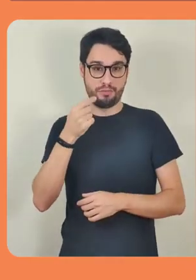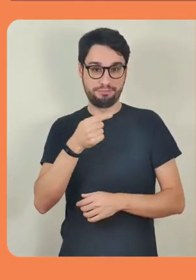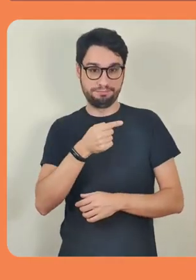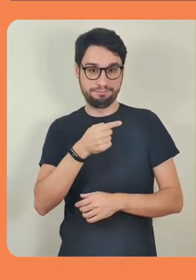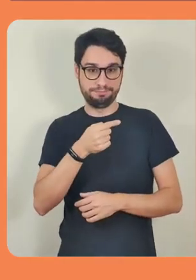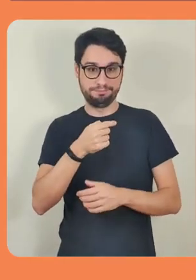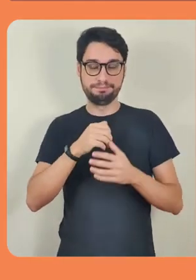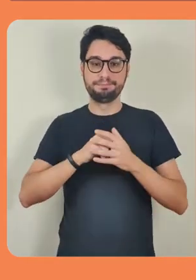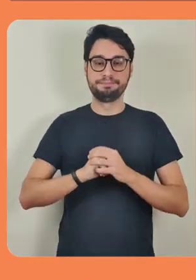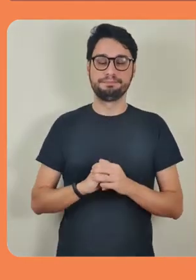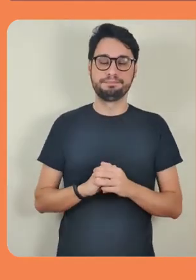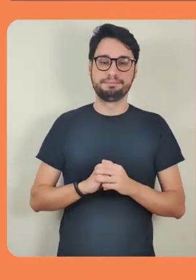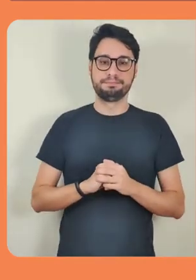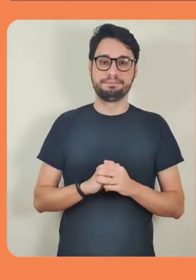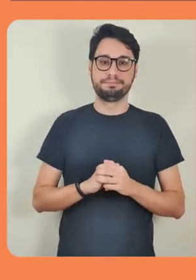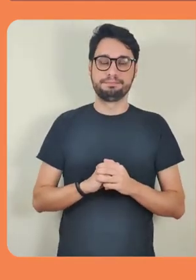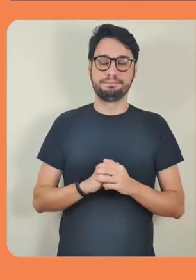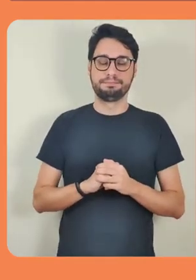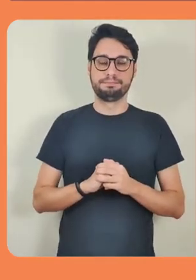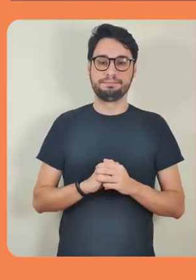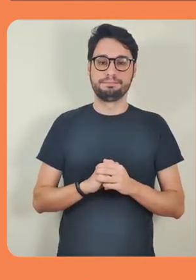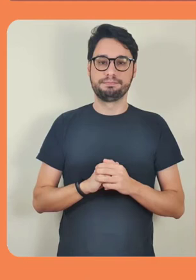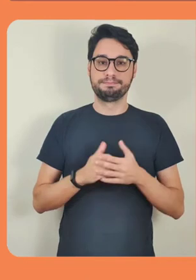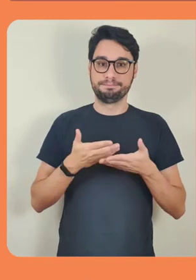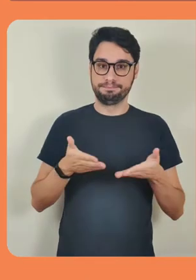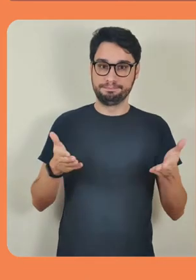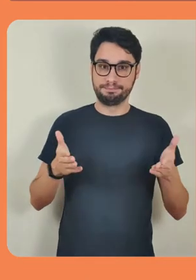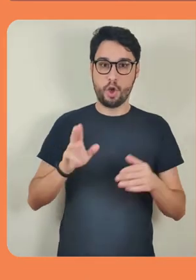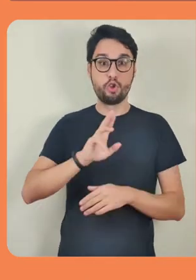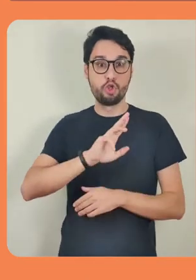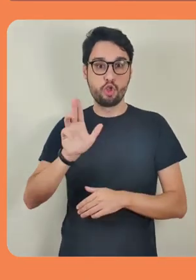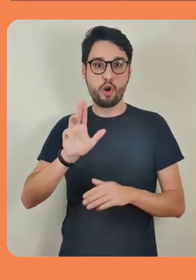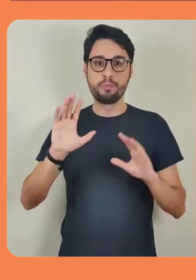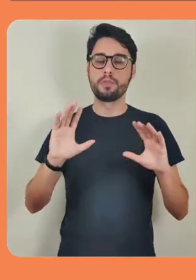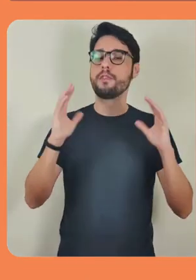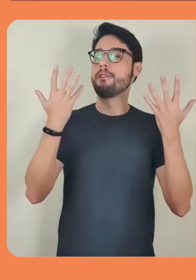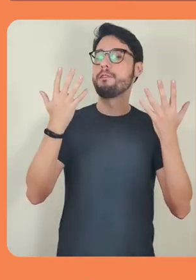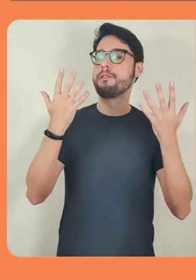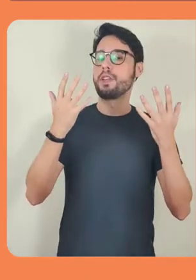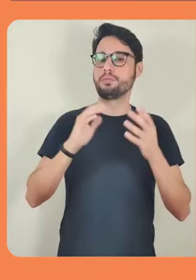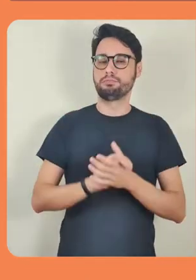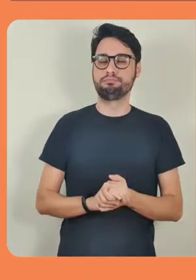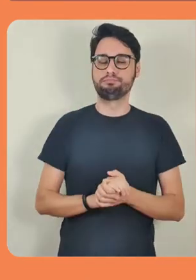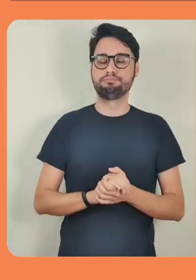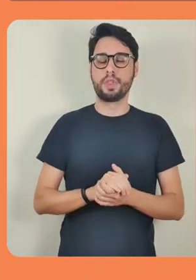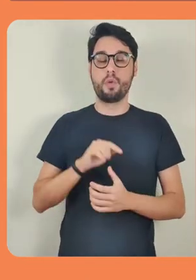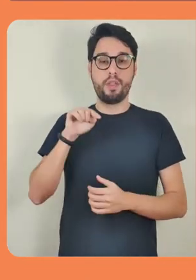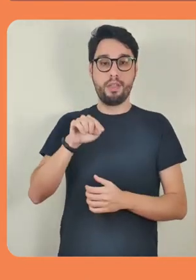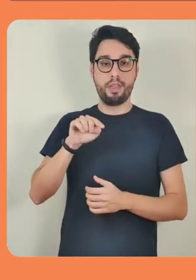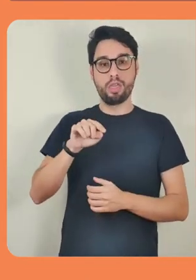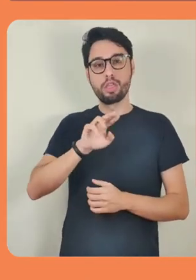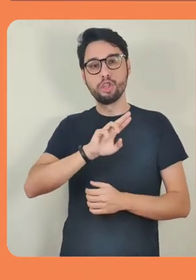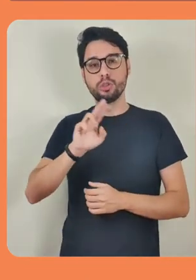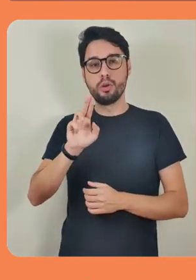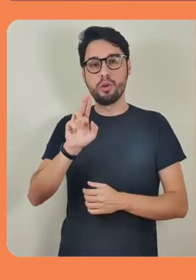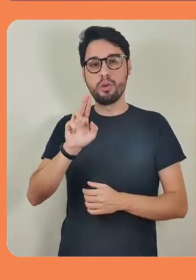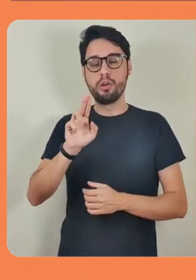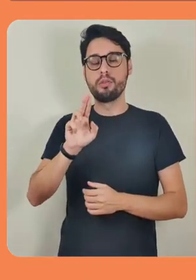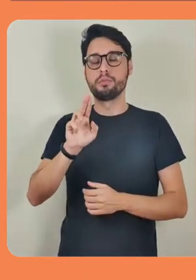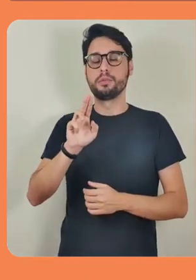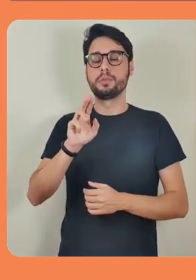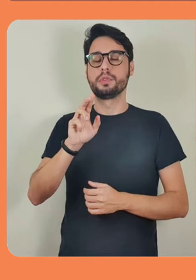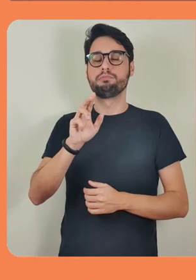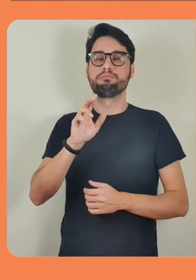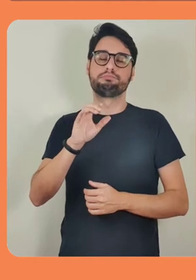que significa significa que o nome do evento Então esse nome aqui ó vocês estão vendo